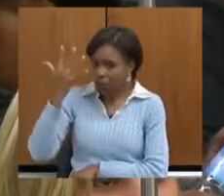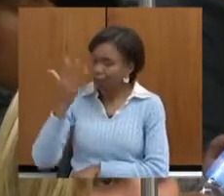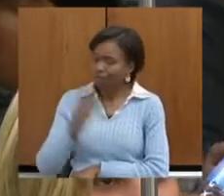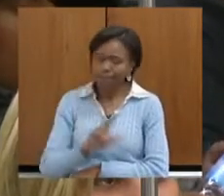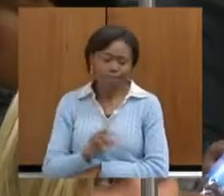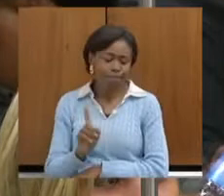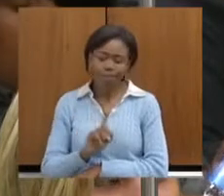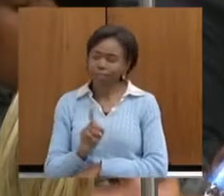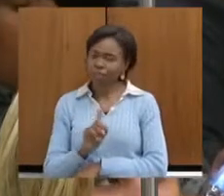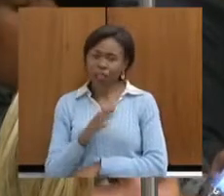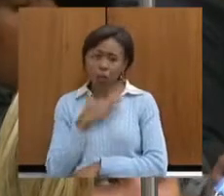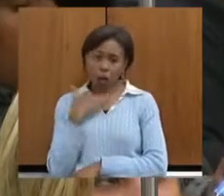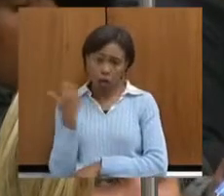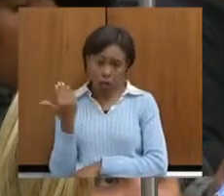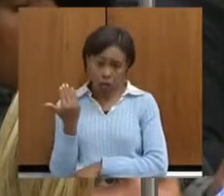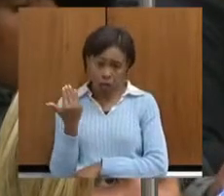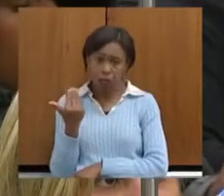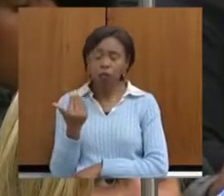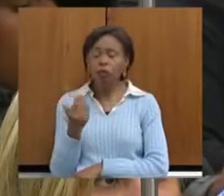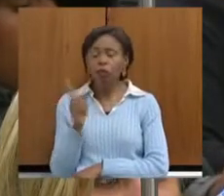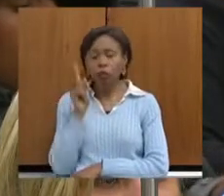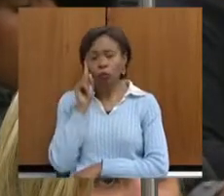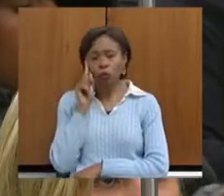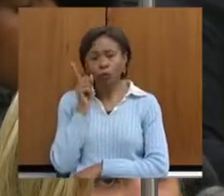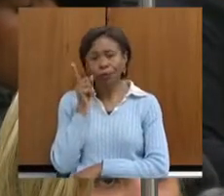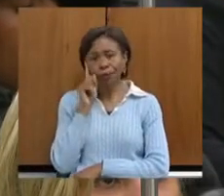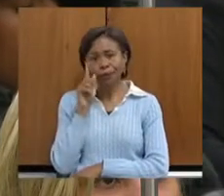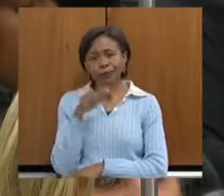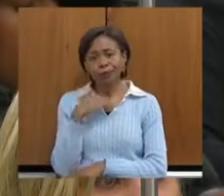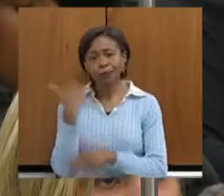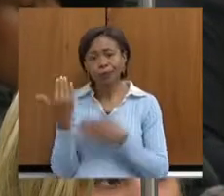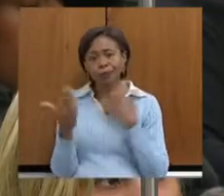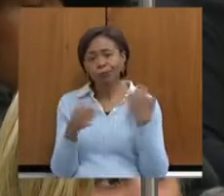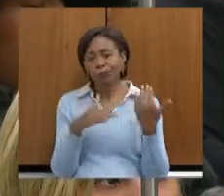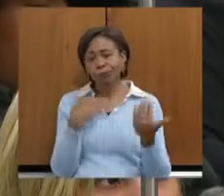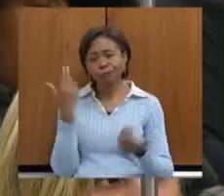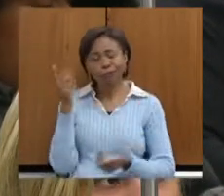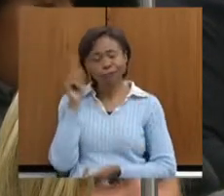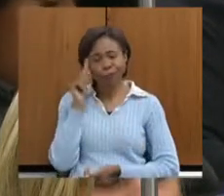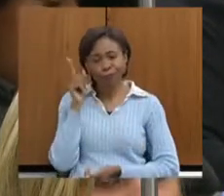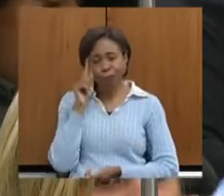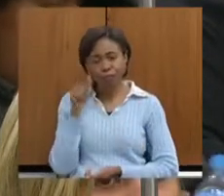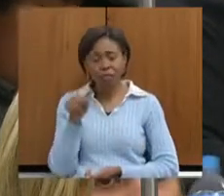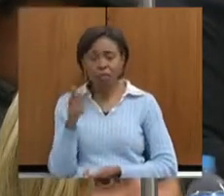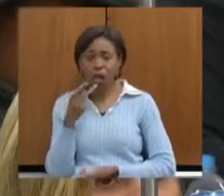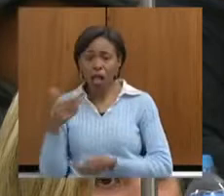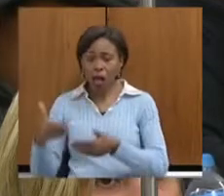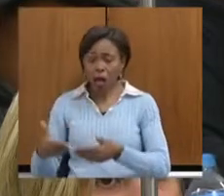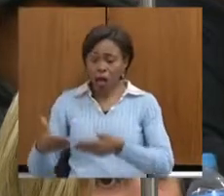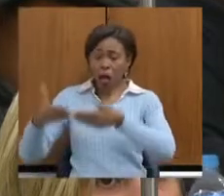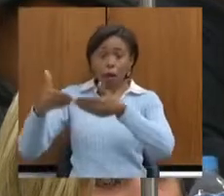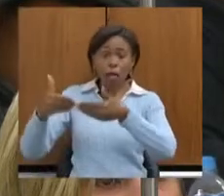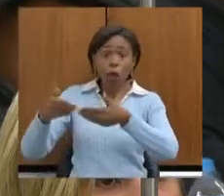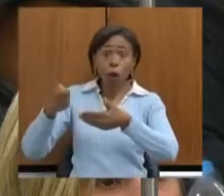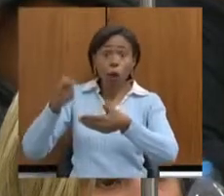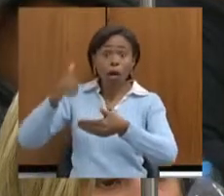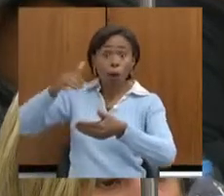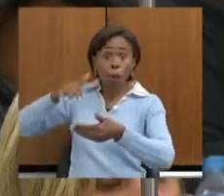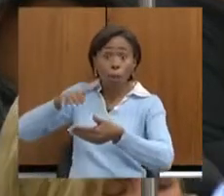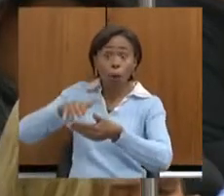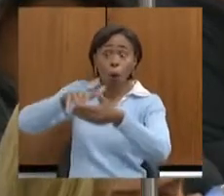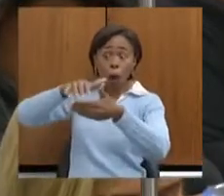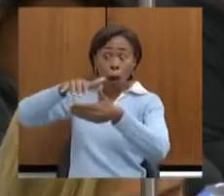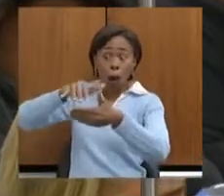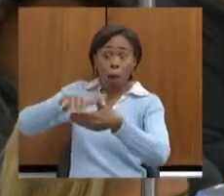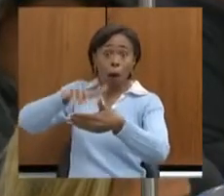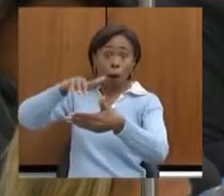mas estou morrendo se todo dia quando vem aí se fala assim a barragem lá tá perto para estourar não tá